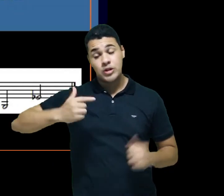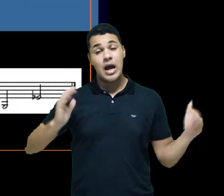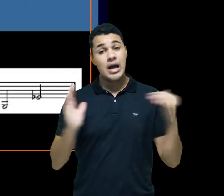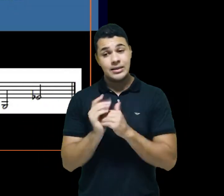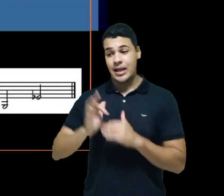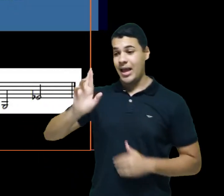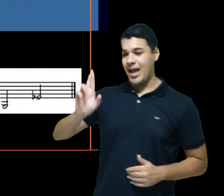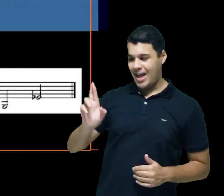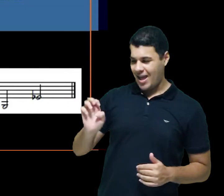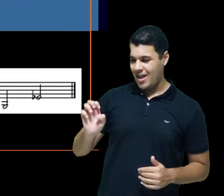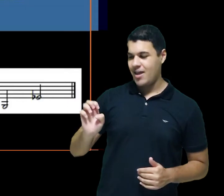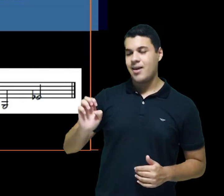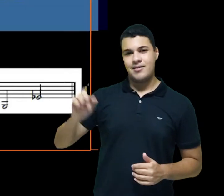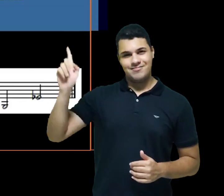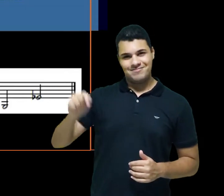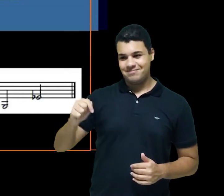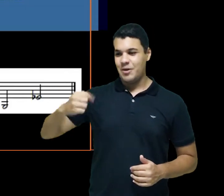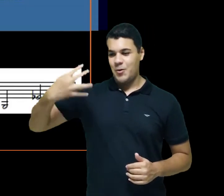até Ré 4.